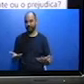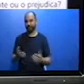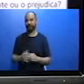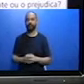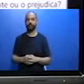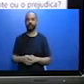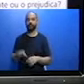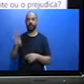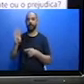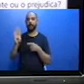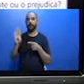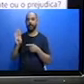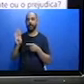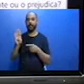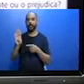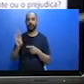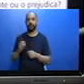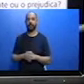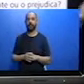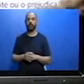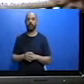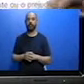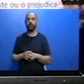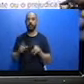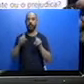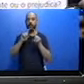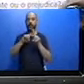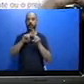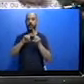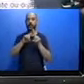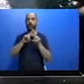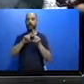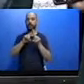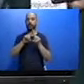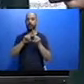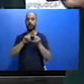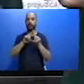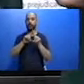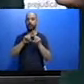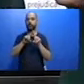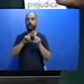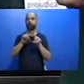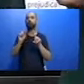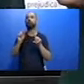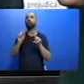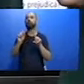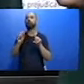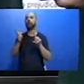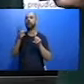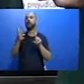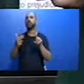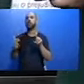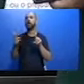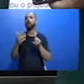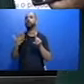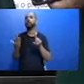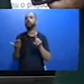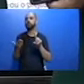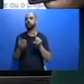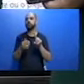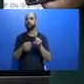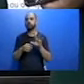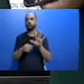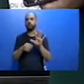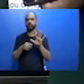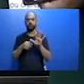desenhado no dedo indicador indicador é esse daqui olha